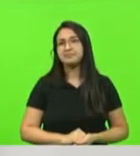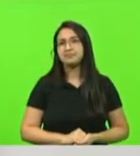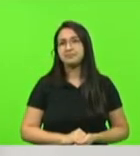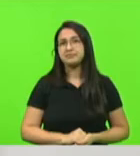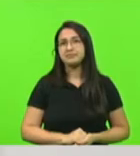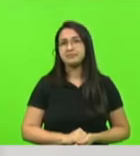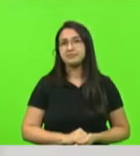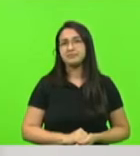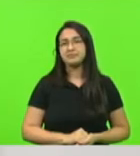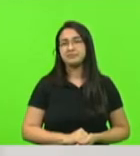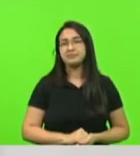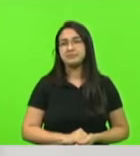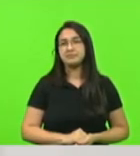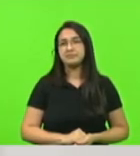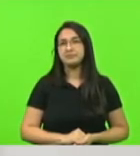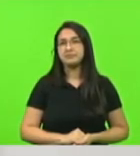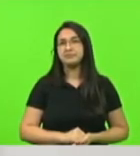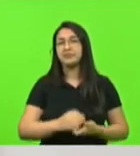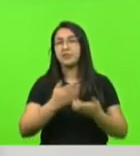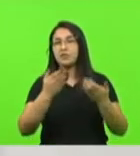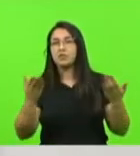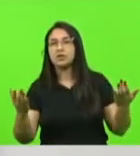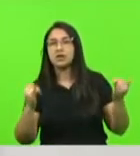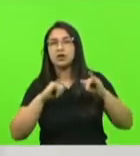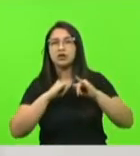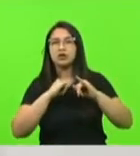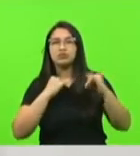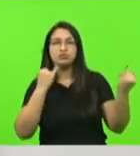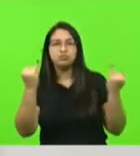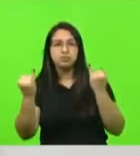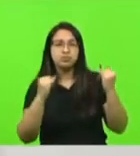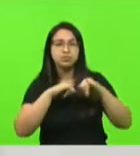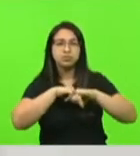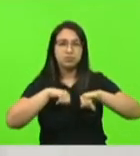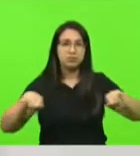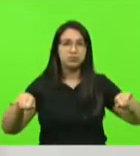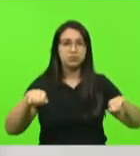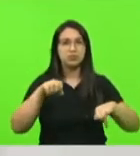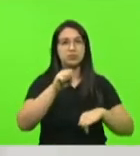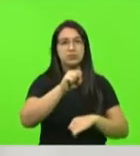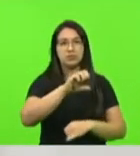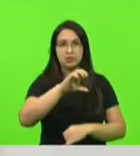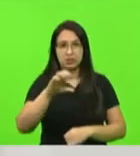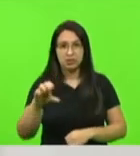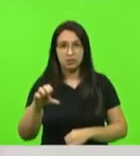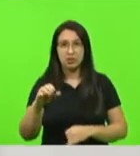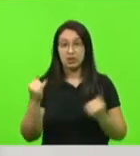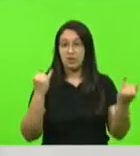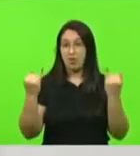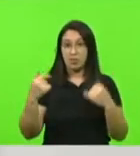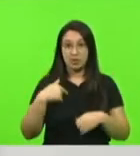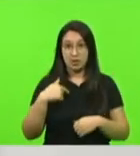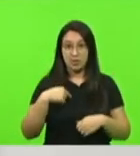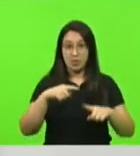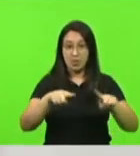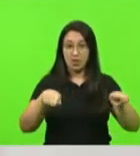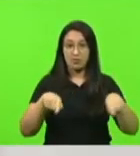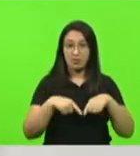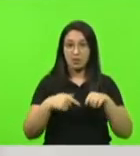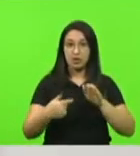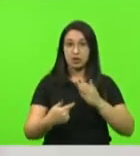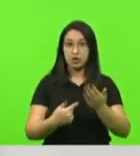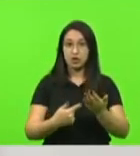trazer aos catarinenses uma informação que a minha equipe, no meu gabinete, me apresentou hoje sobre um relatório,